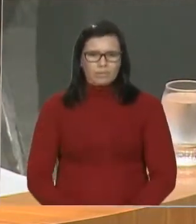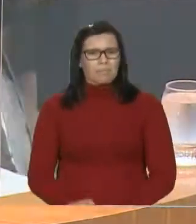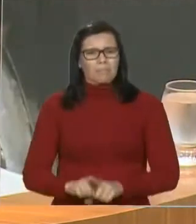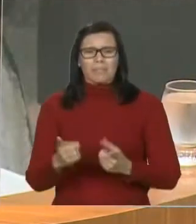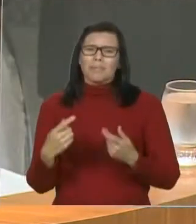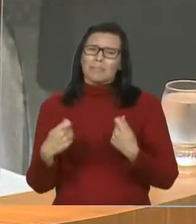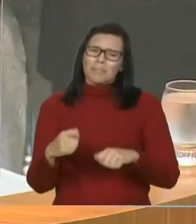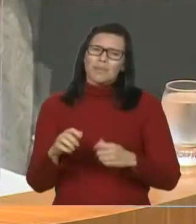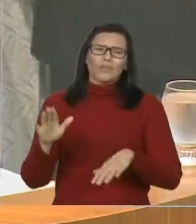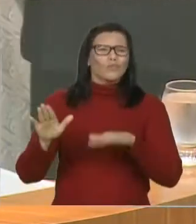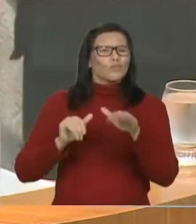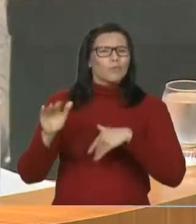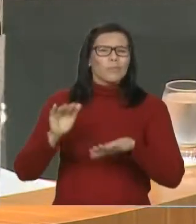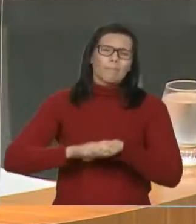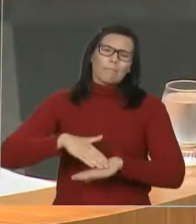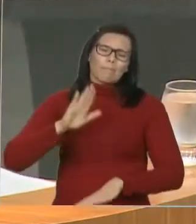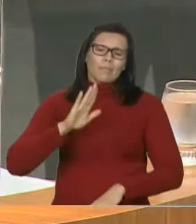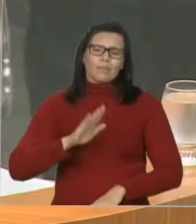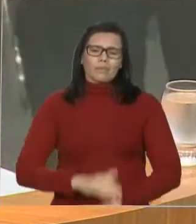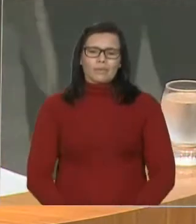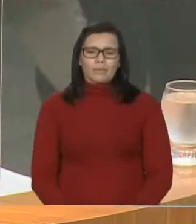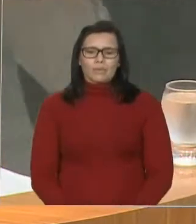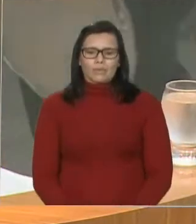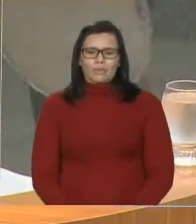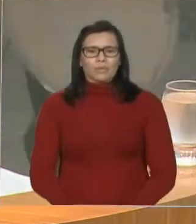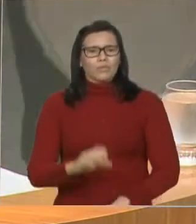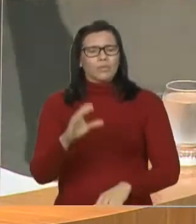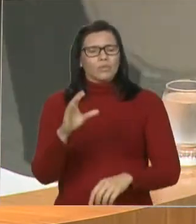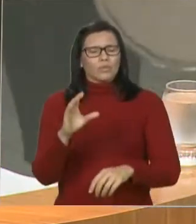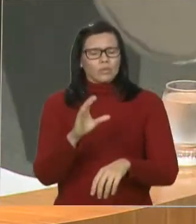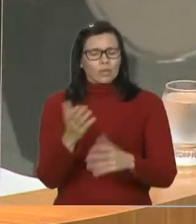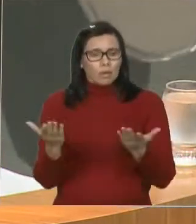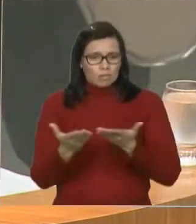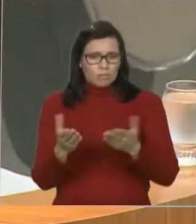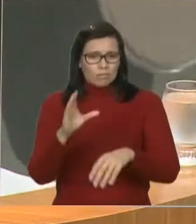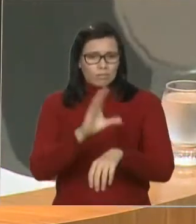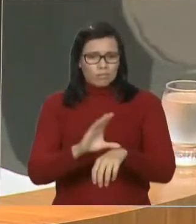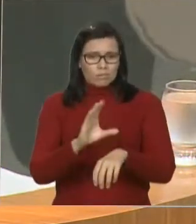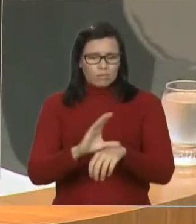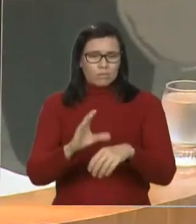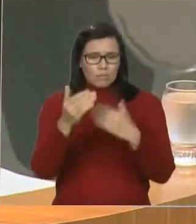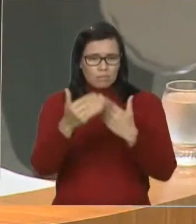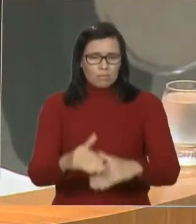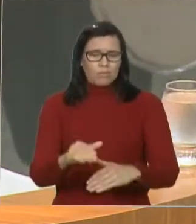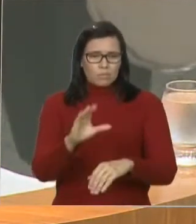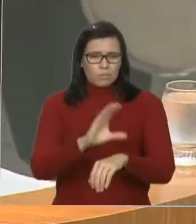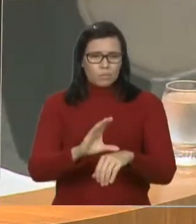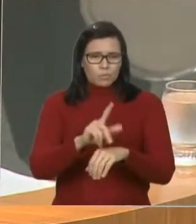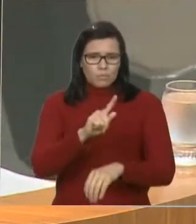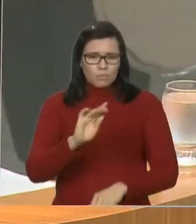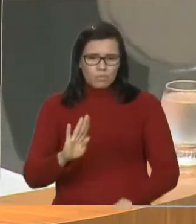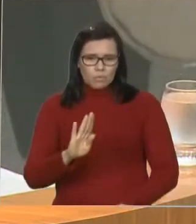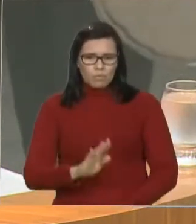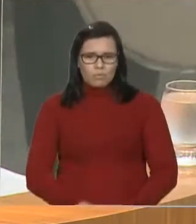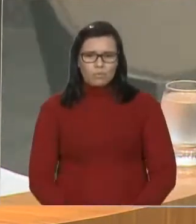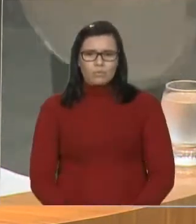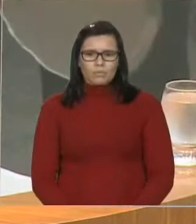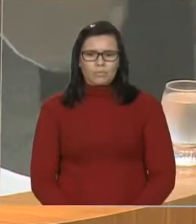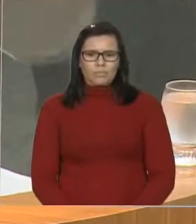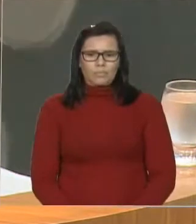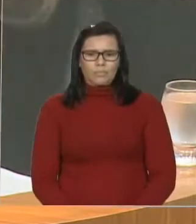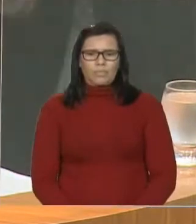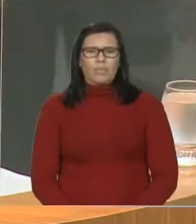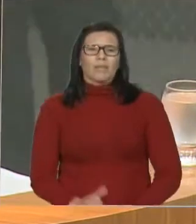Militar, na verdade, com a decepção de muitos candidatos por conta da